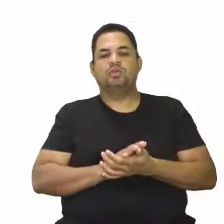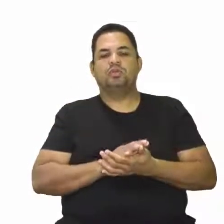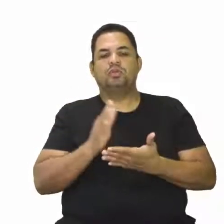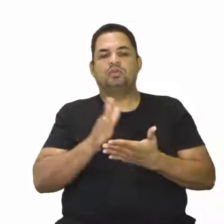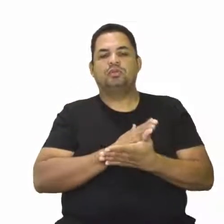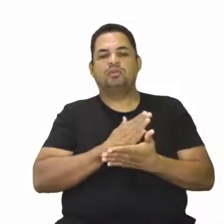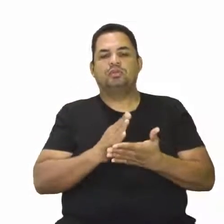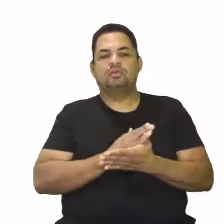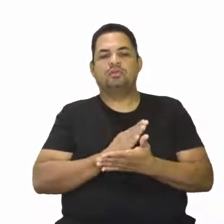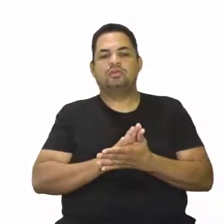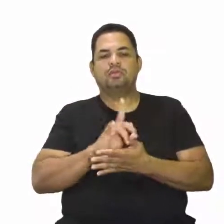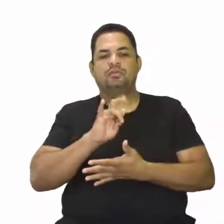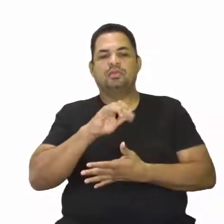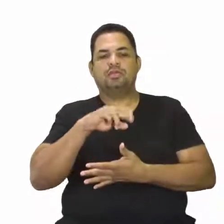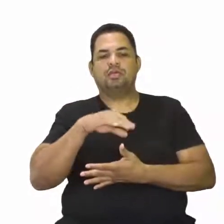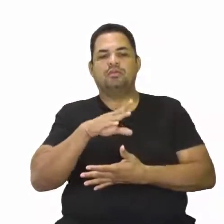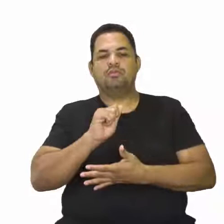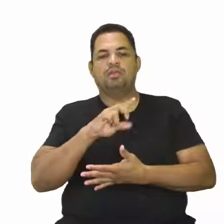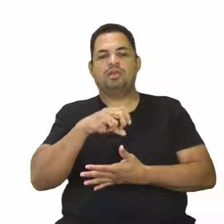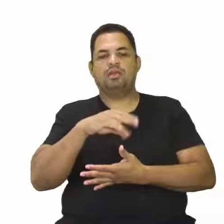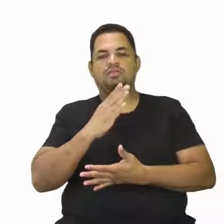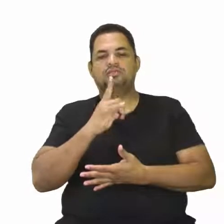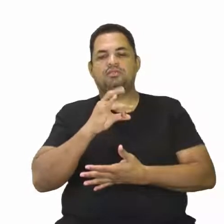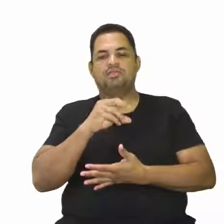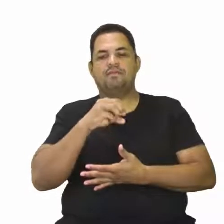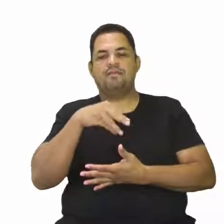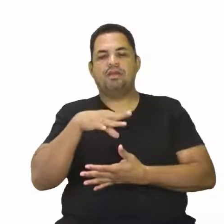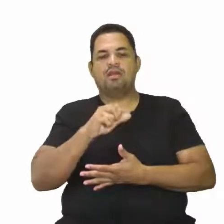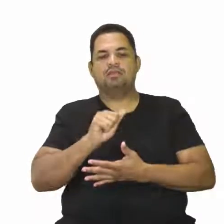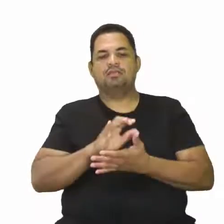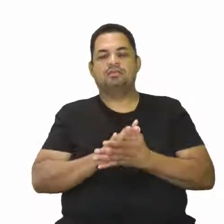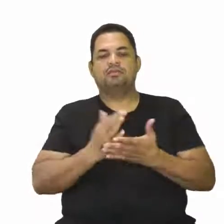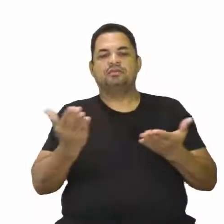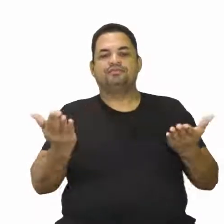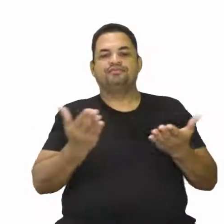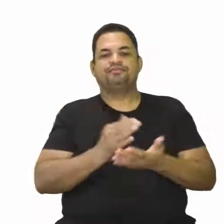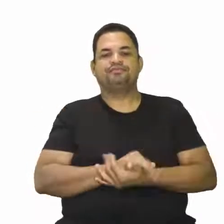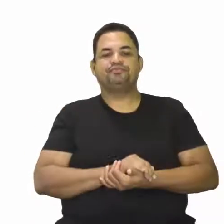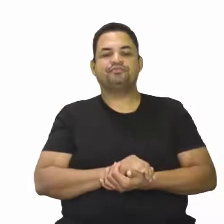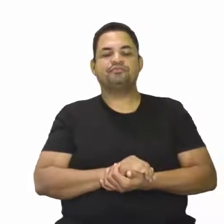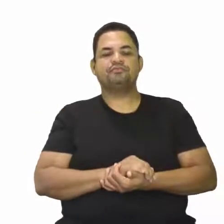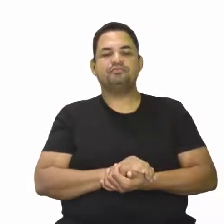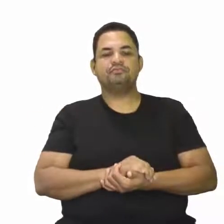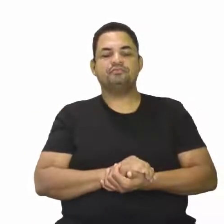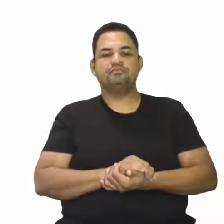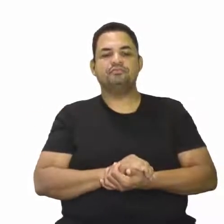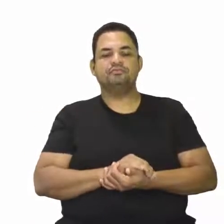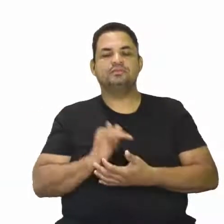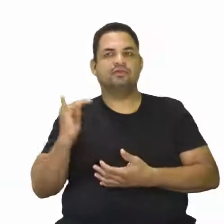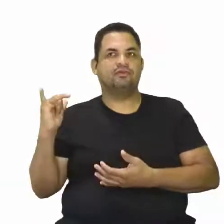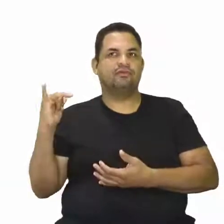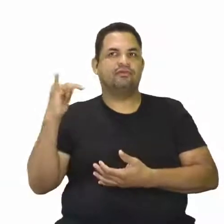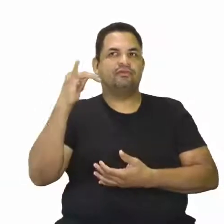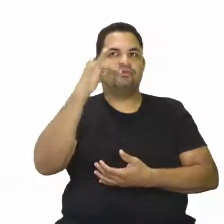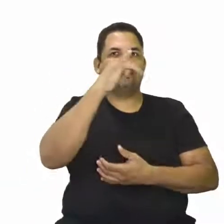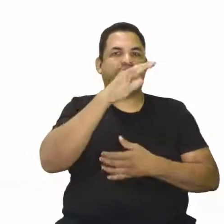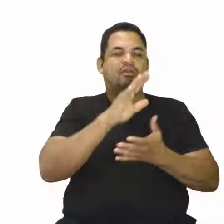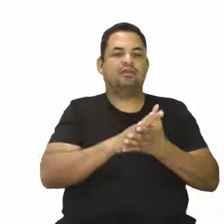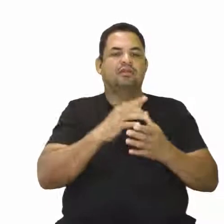que é Del Amor e Outros Demônios. E vamos fazer uma linda viagem à cidade